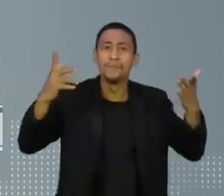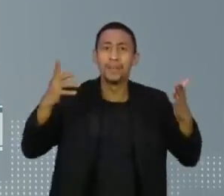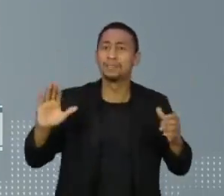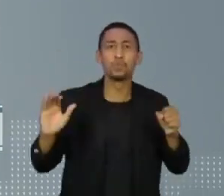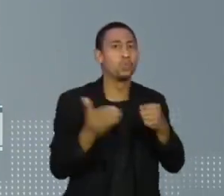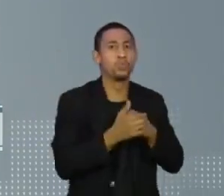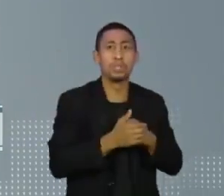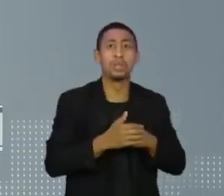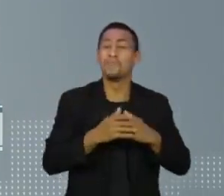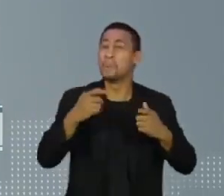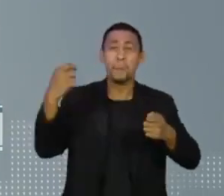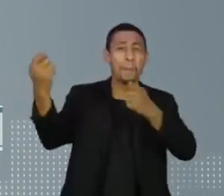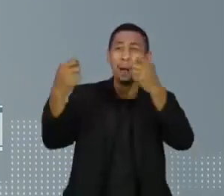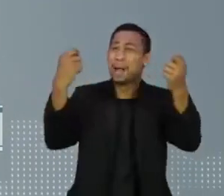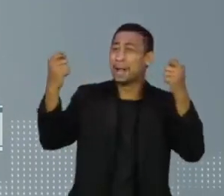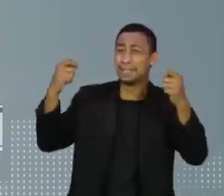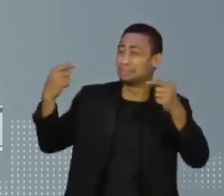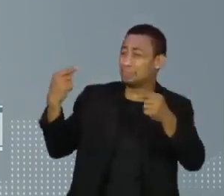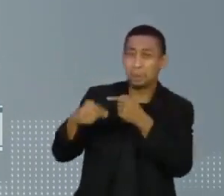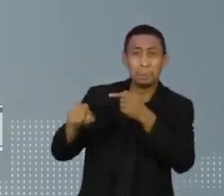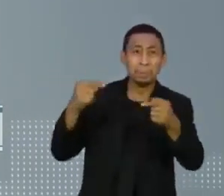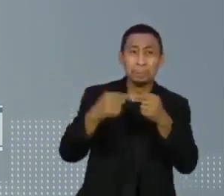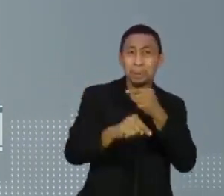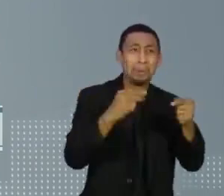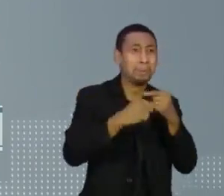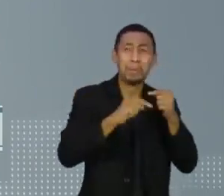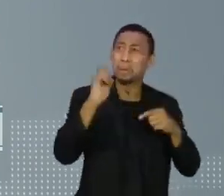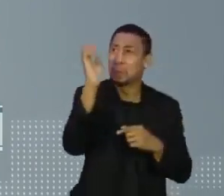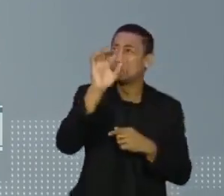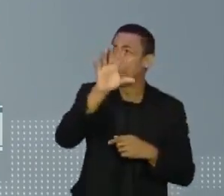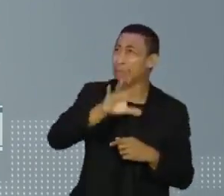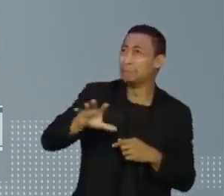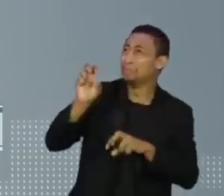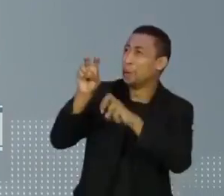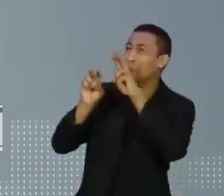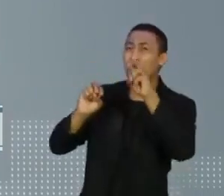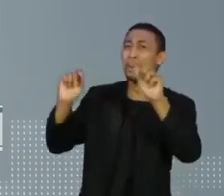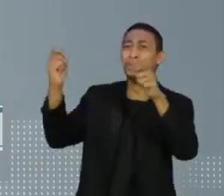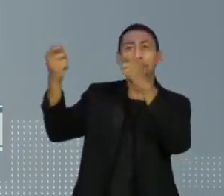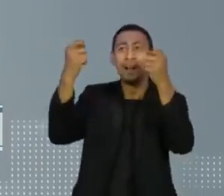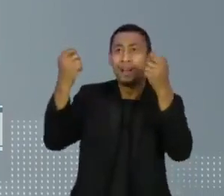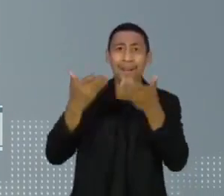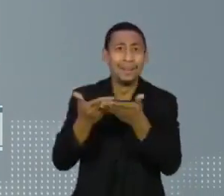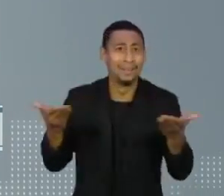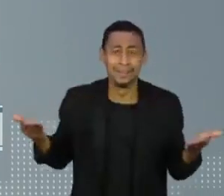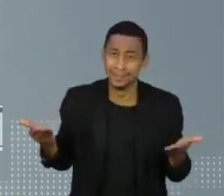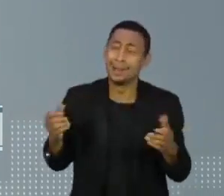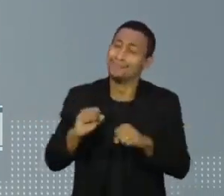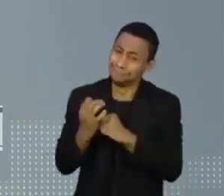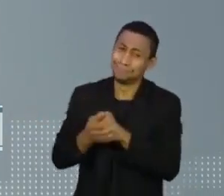todo o país, baladas proibidas ainda são realizadas. Segundo especialistas, elas seriam as principais